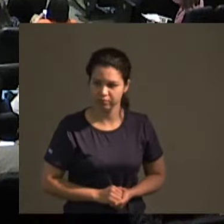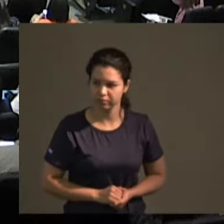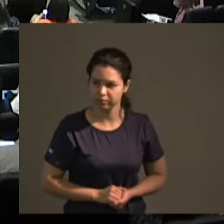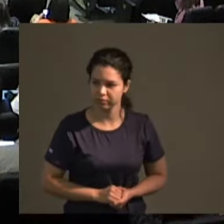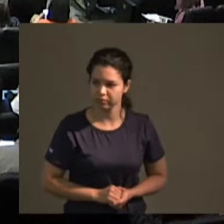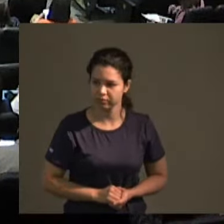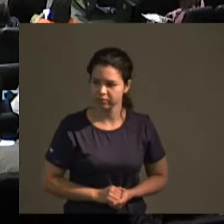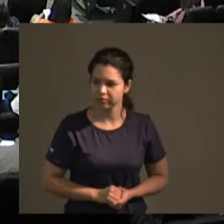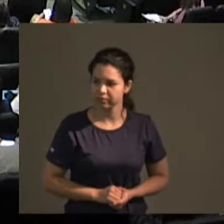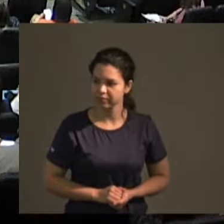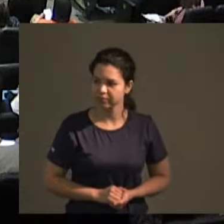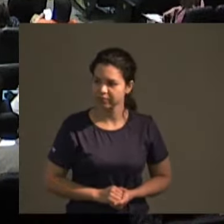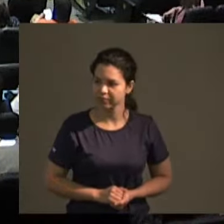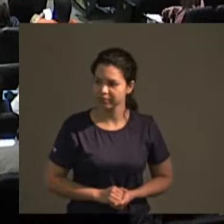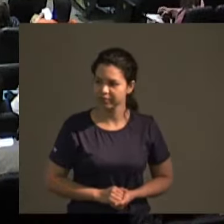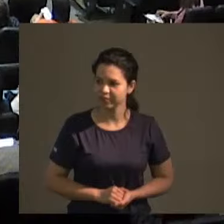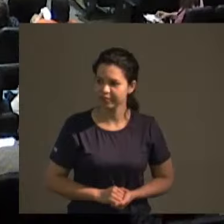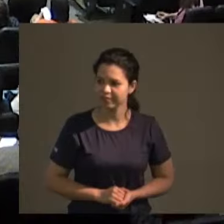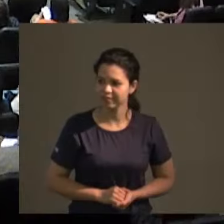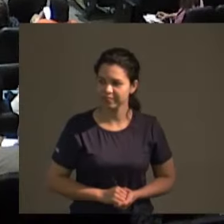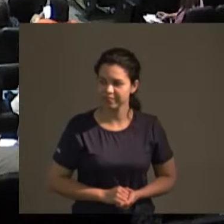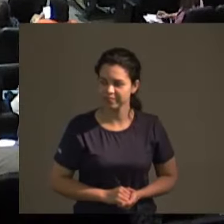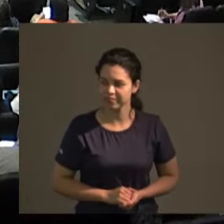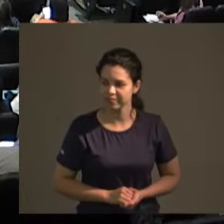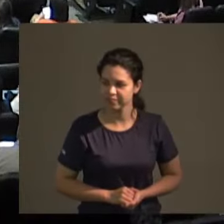Vou lá, que pediram aqui, só um instantinho.